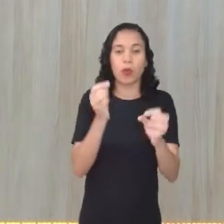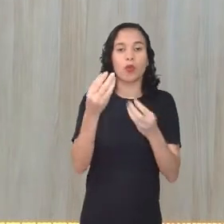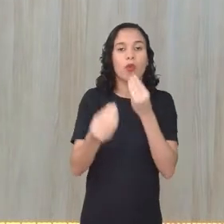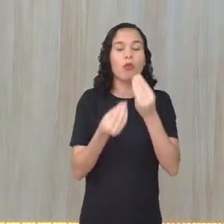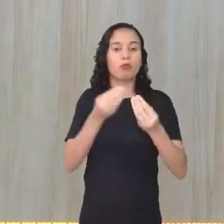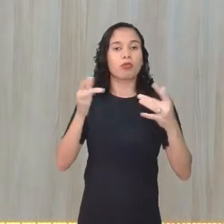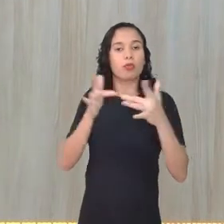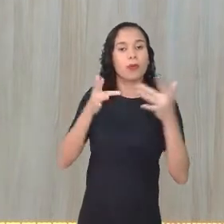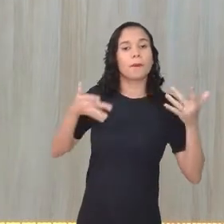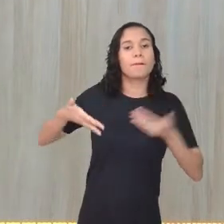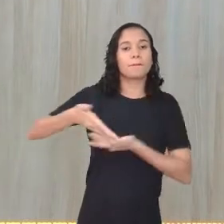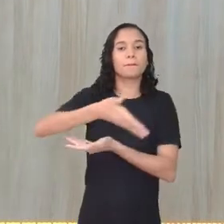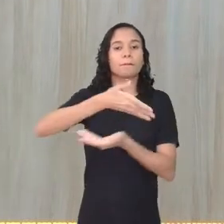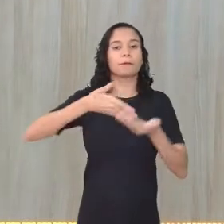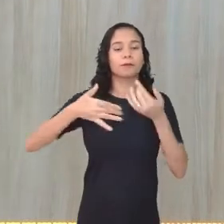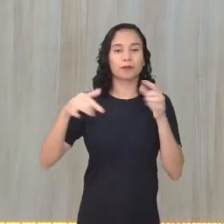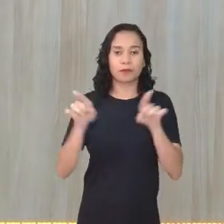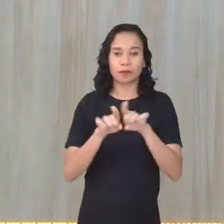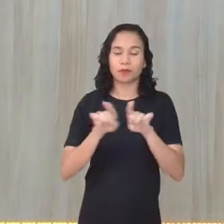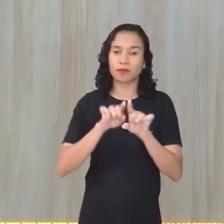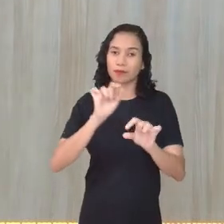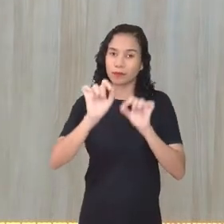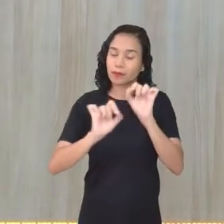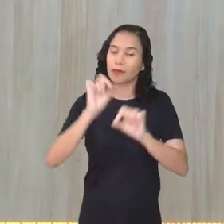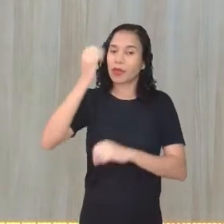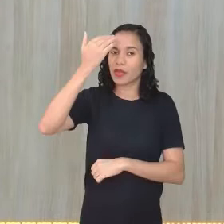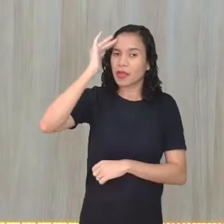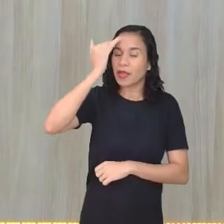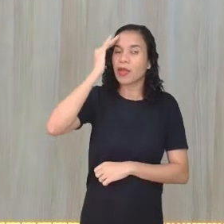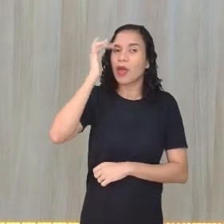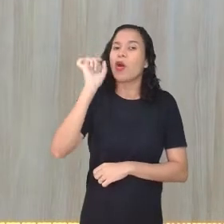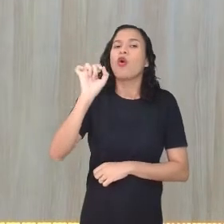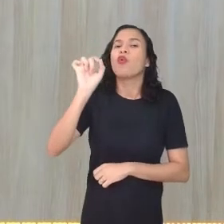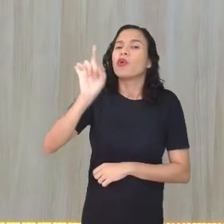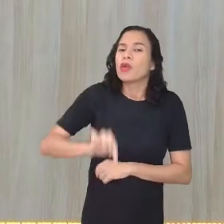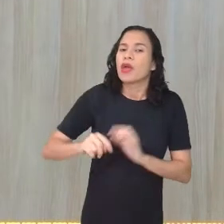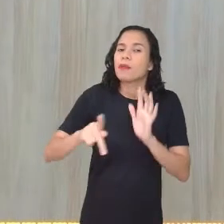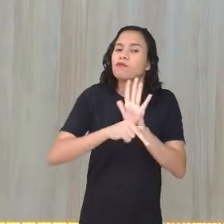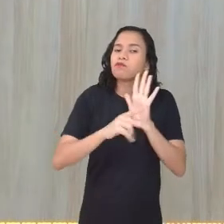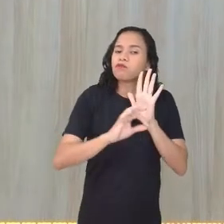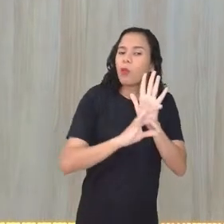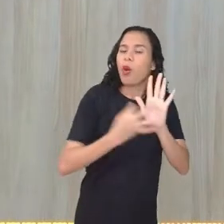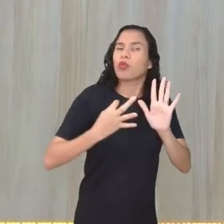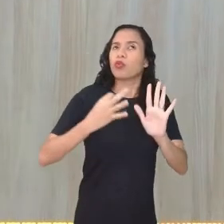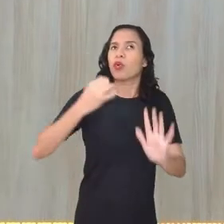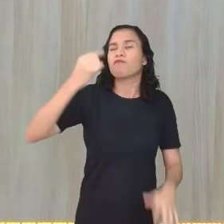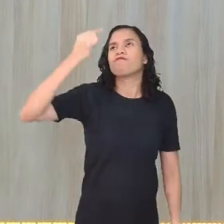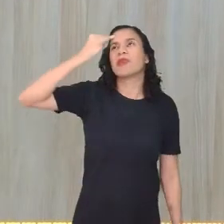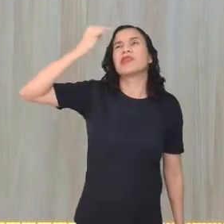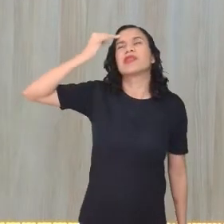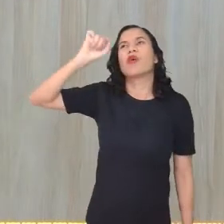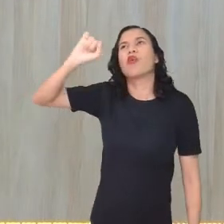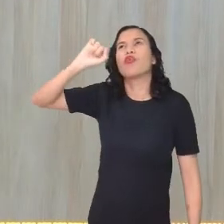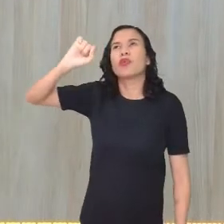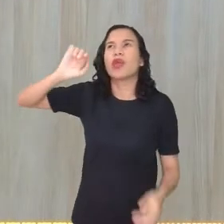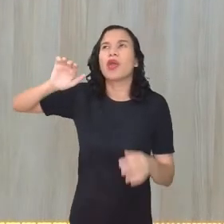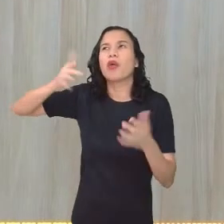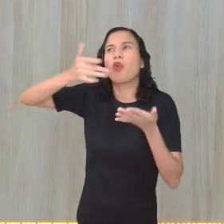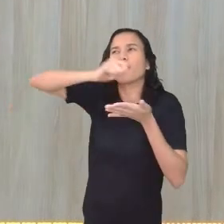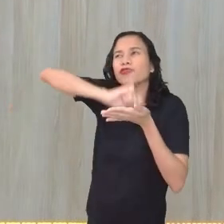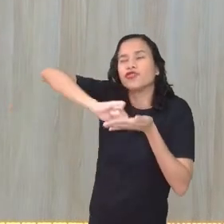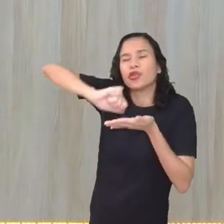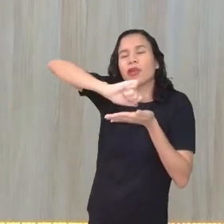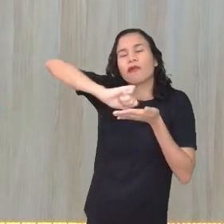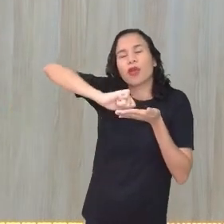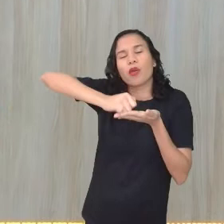se articulam, mas também entender o que é que o autor estava pensando quando escreveu esse poema,